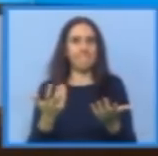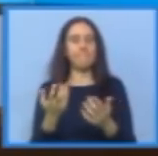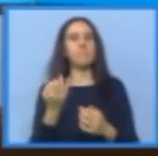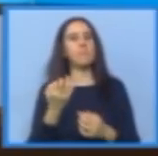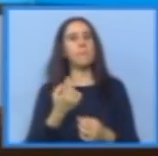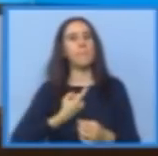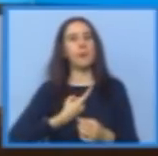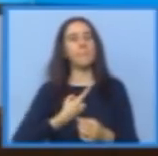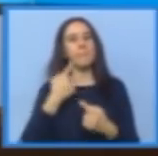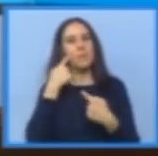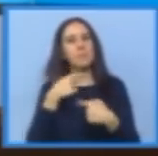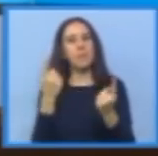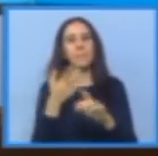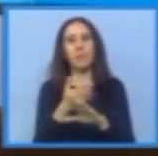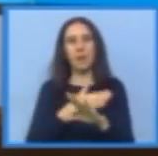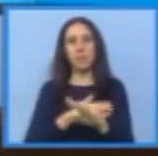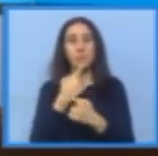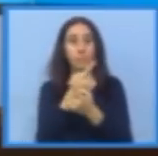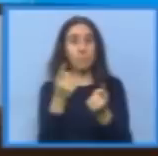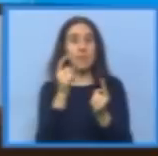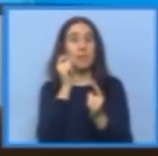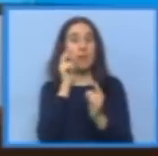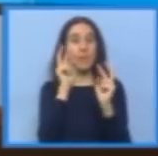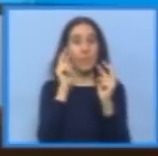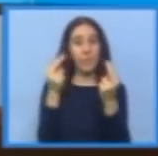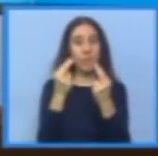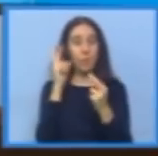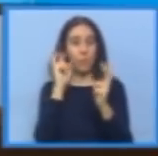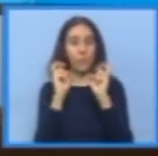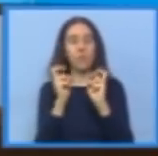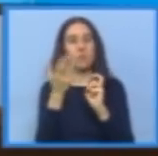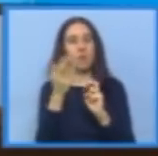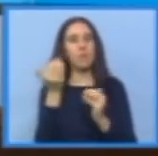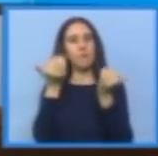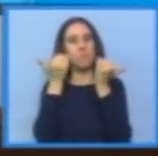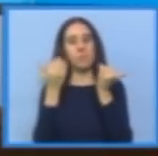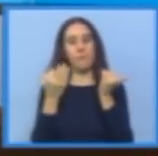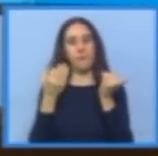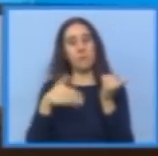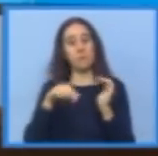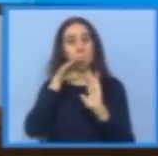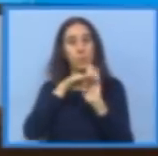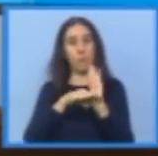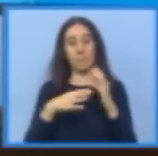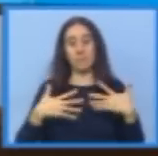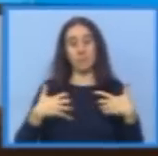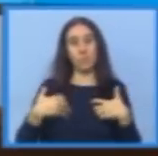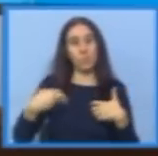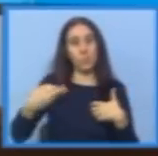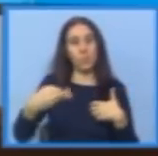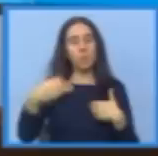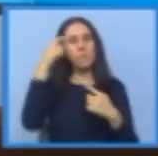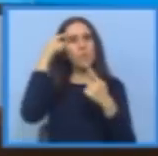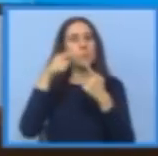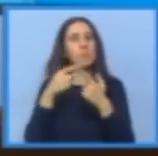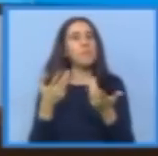tem de assinalar. Antes queria fazer chegar a quem nos está a ver e ouvir esta informação de que, de facto, nestes programas, em cada sexta-feira, o